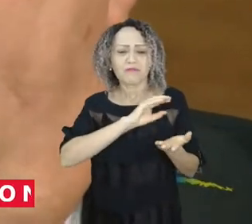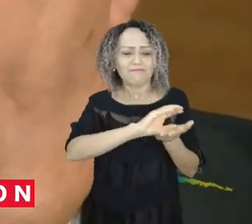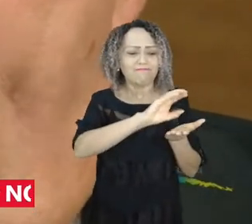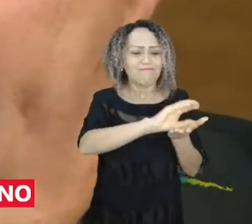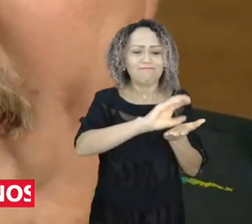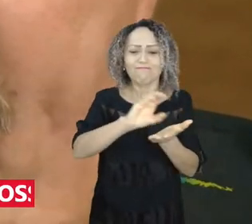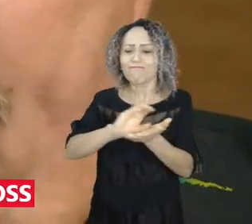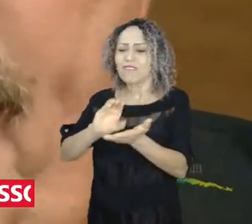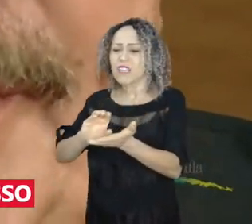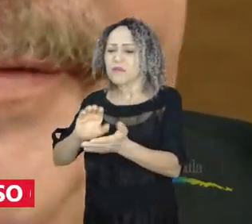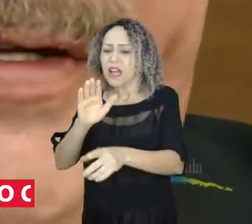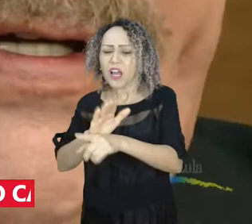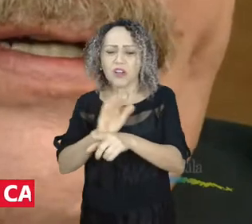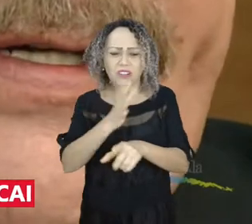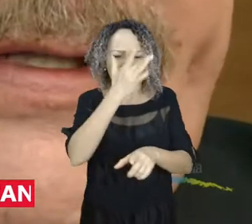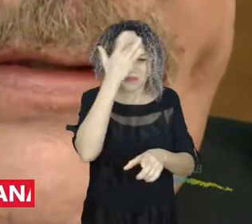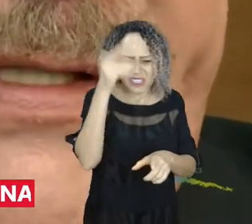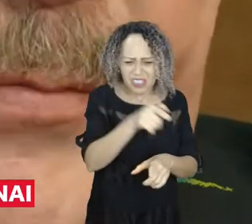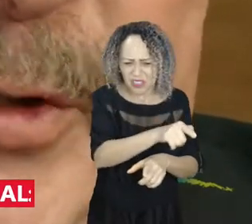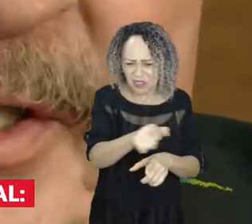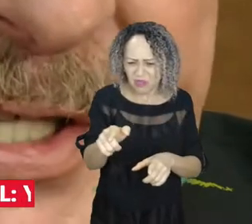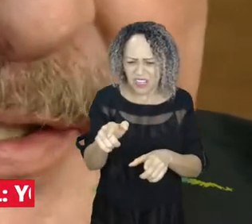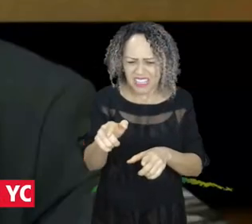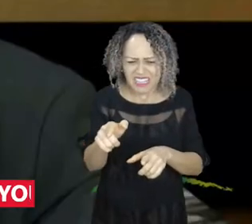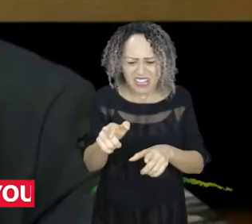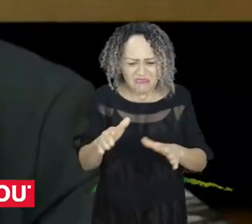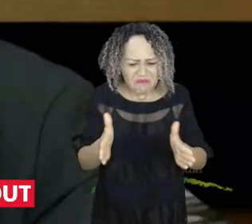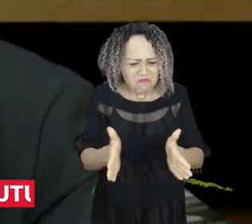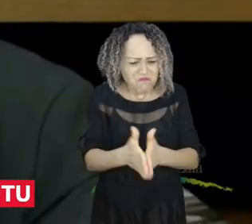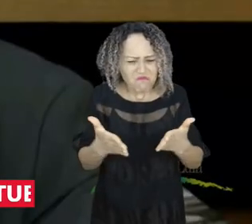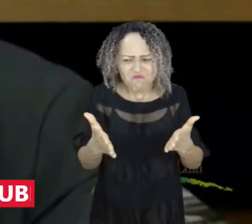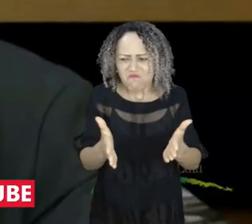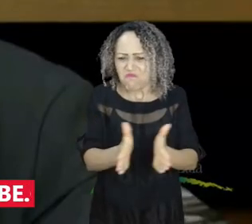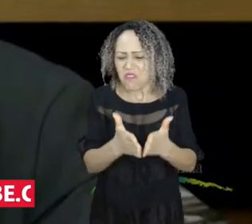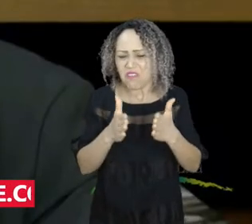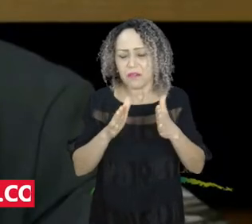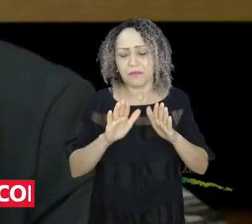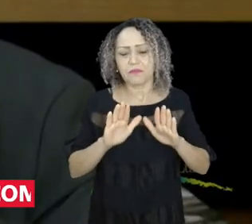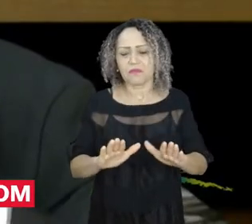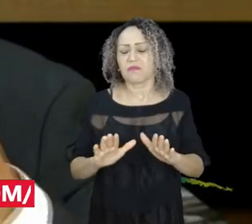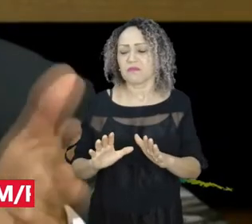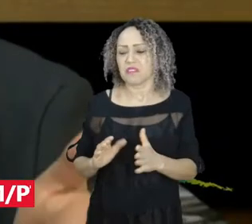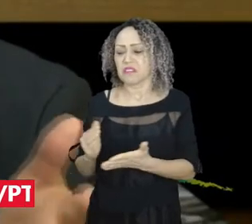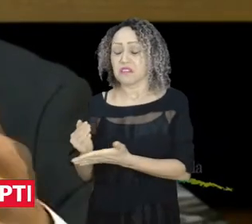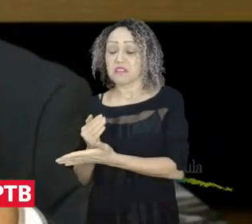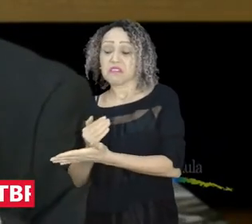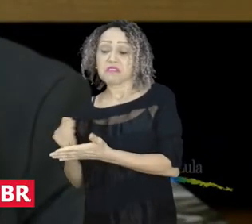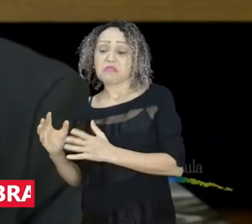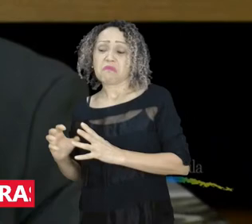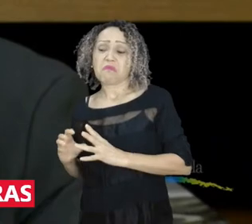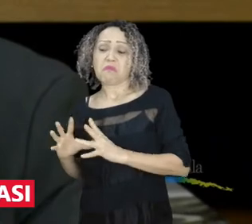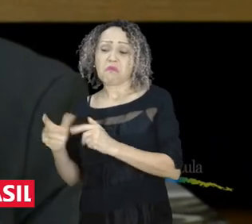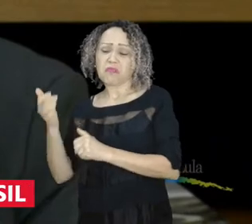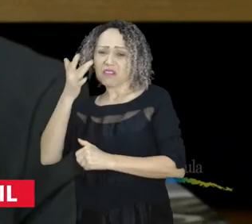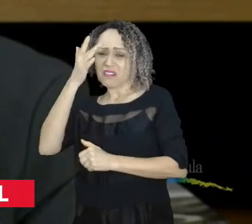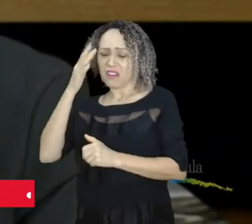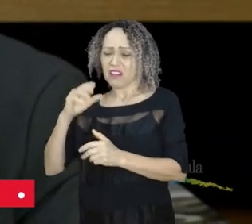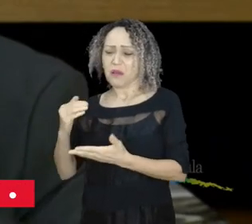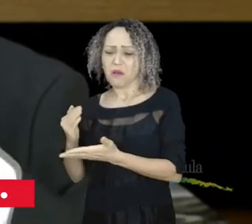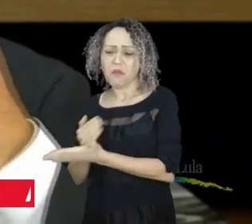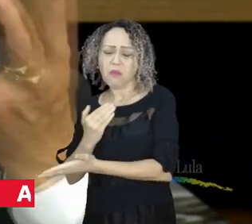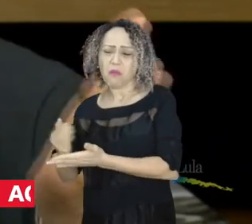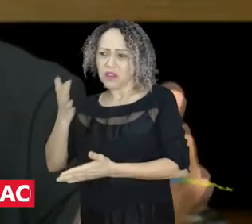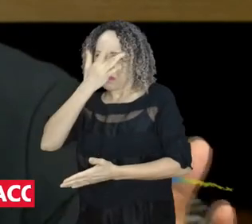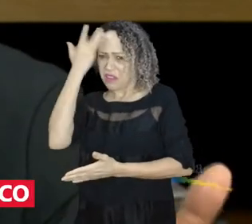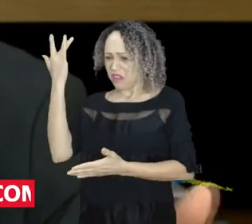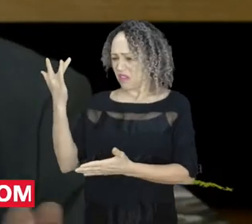que estavam abaixo da linha da pobreza. Tinha muita gente que dizia que eu estava fortalecendo a vagabundagem nesse país, que